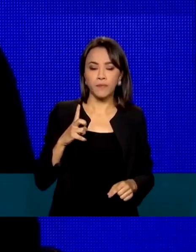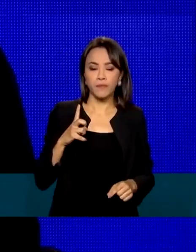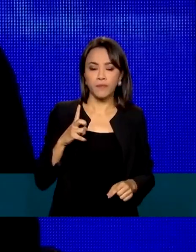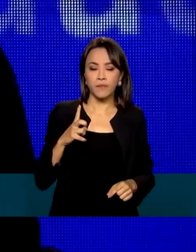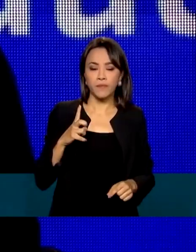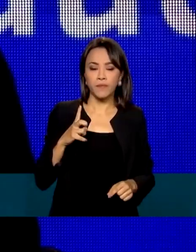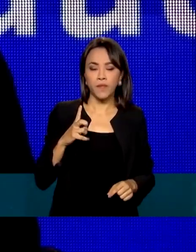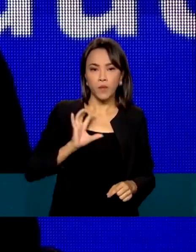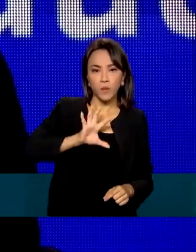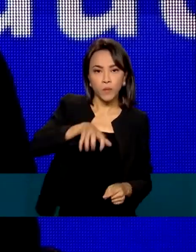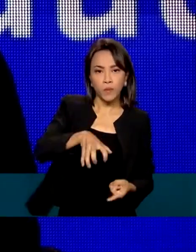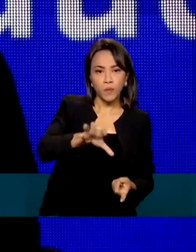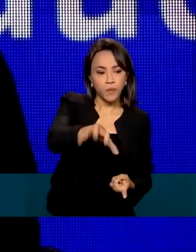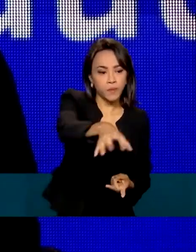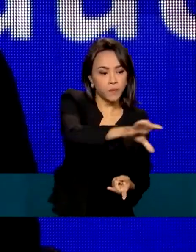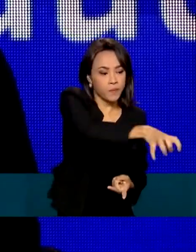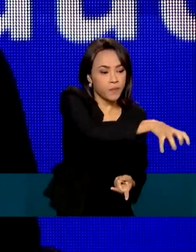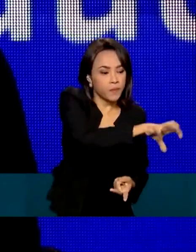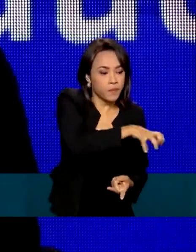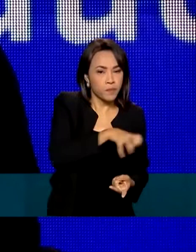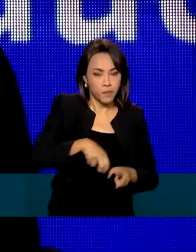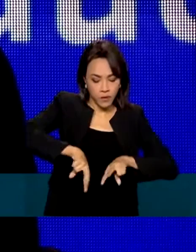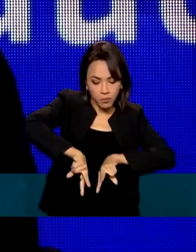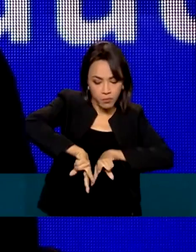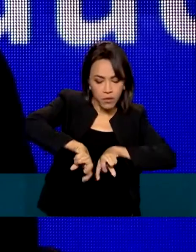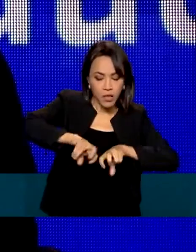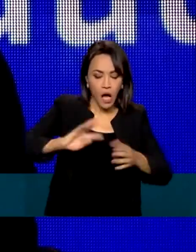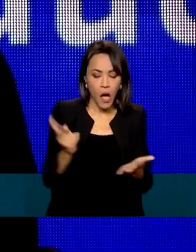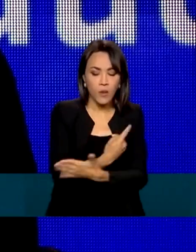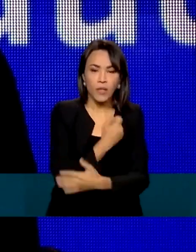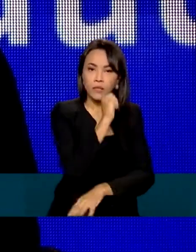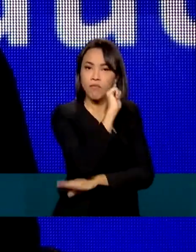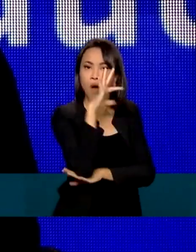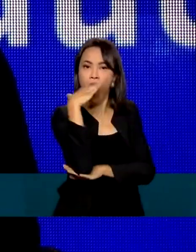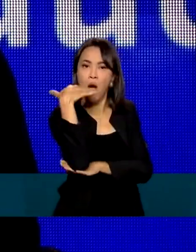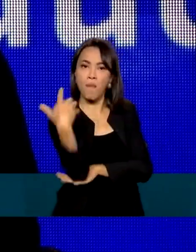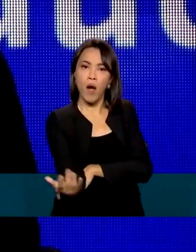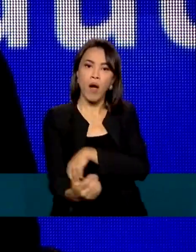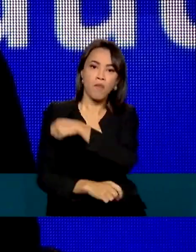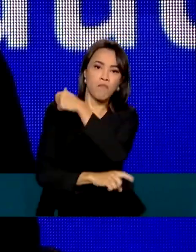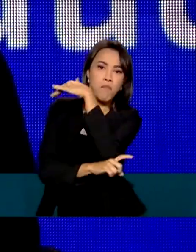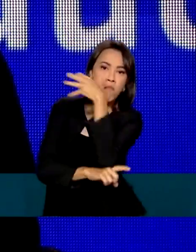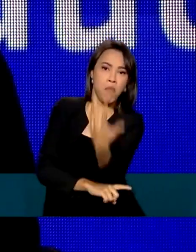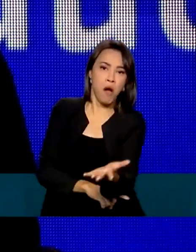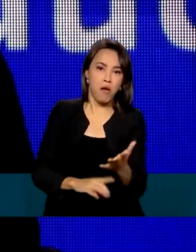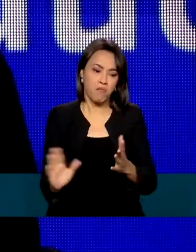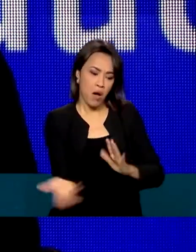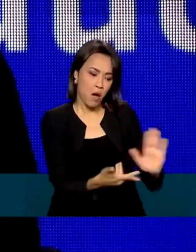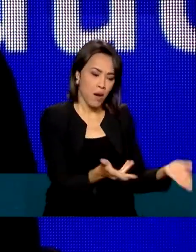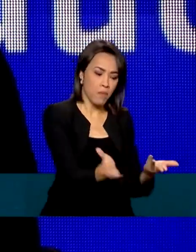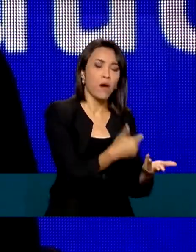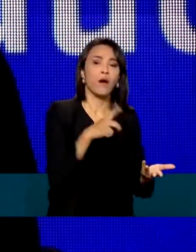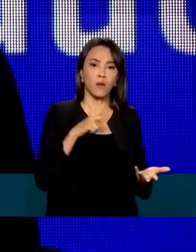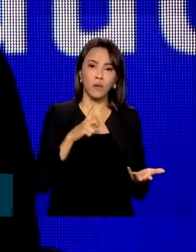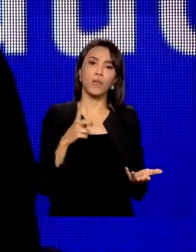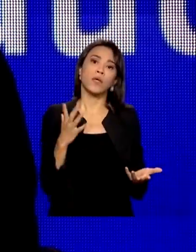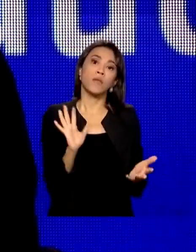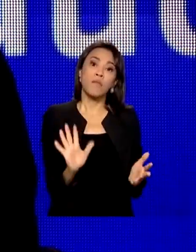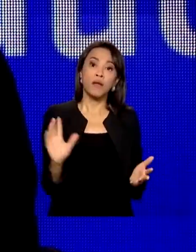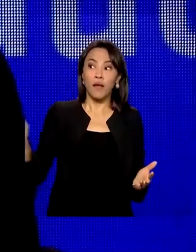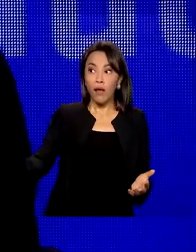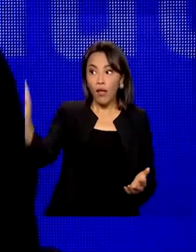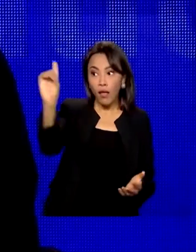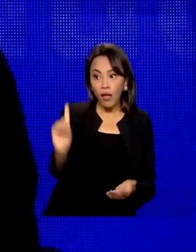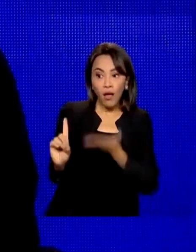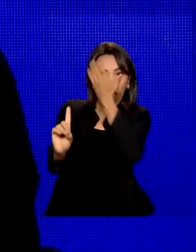os nichos de exploração de queimada, desmatamento irregular, mas isso, essa participação dele com